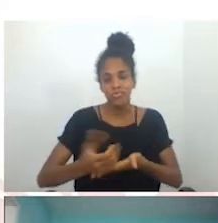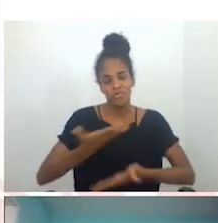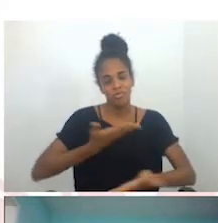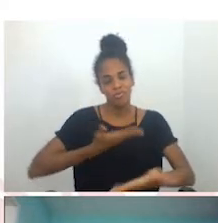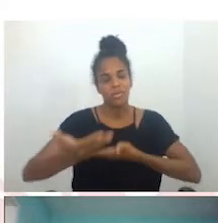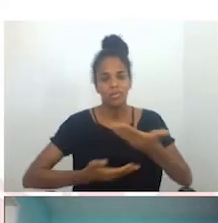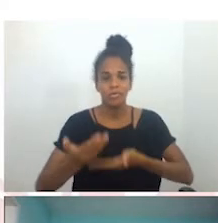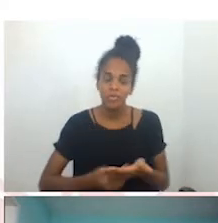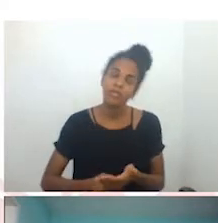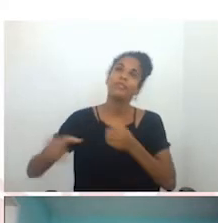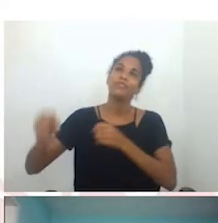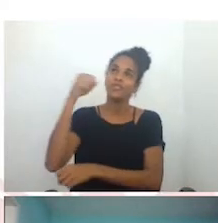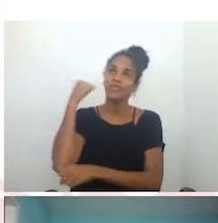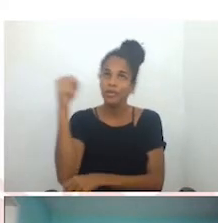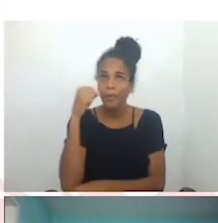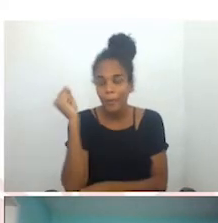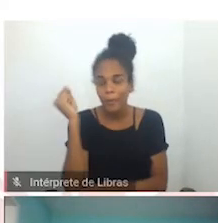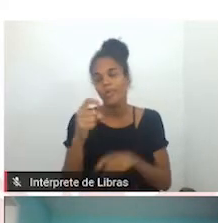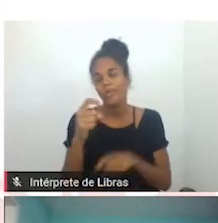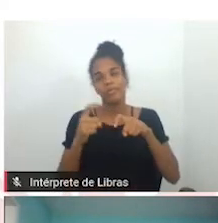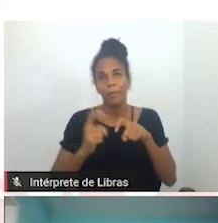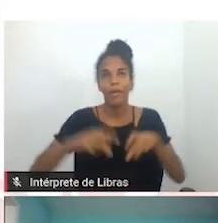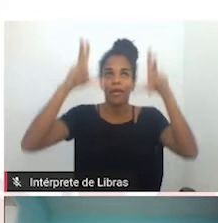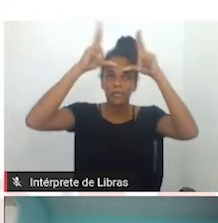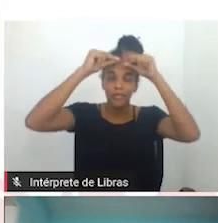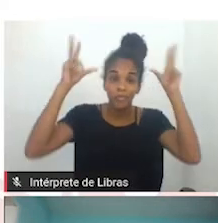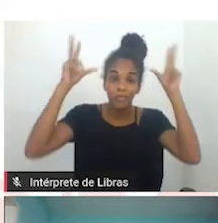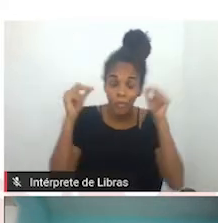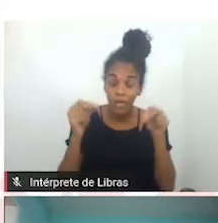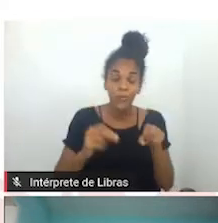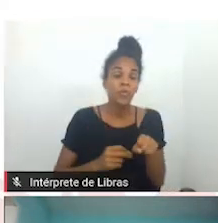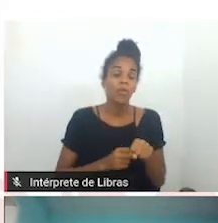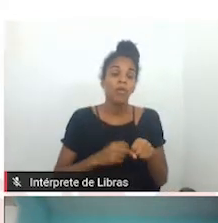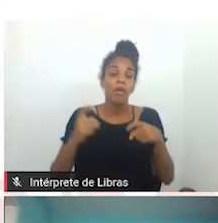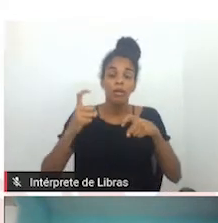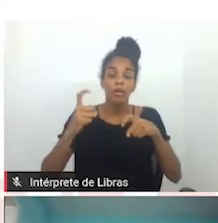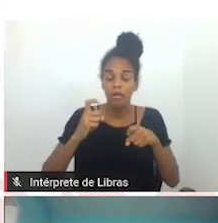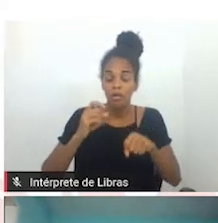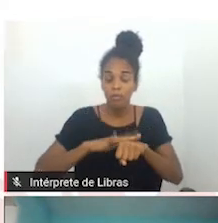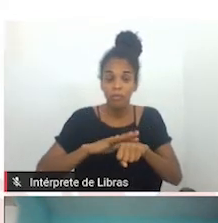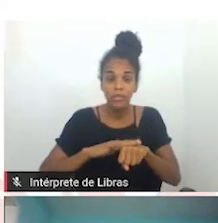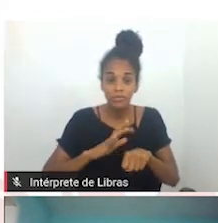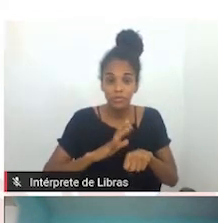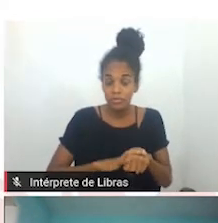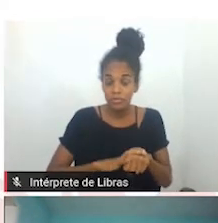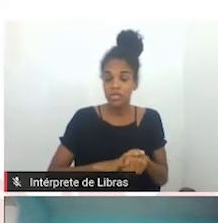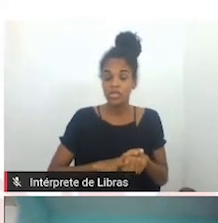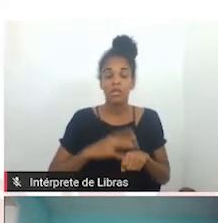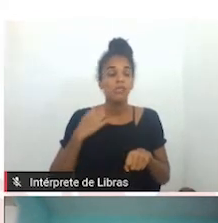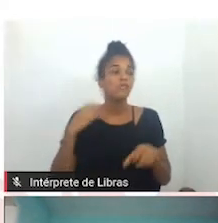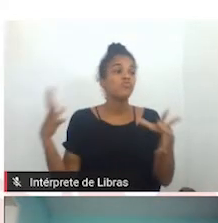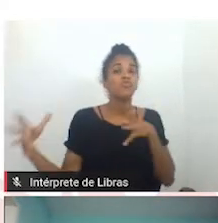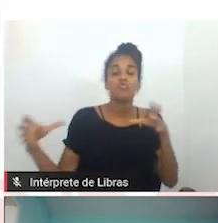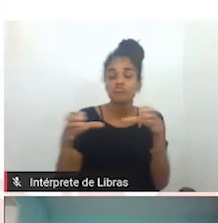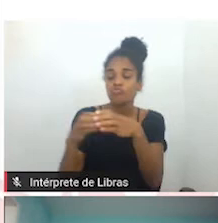fisioterapia, o trabalho da enfermagem. É uma doença que fez com que a equipe de saúde se unisse em prol do paciente. Porque o paciente que